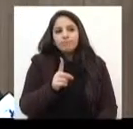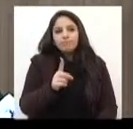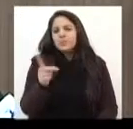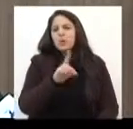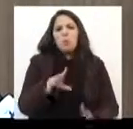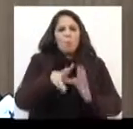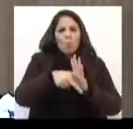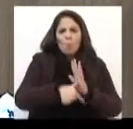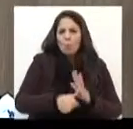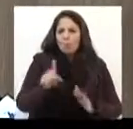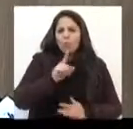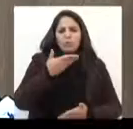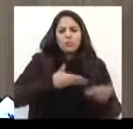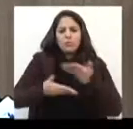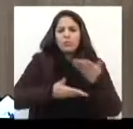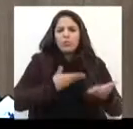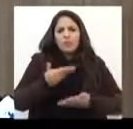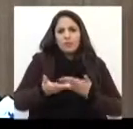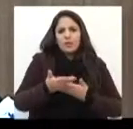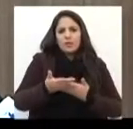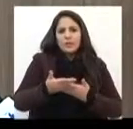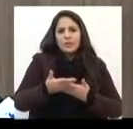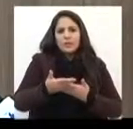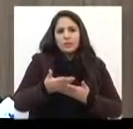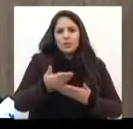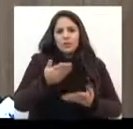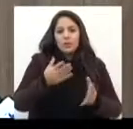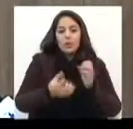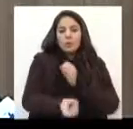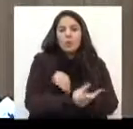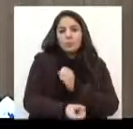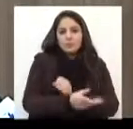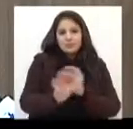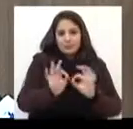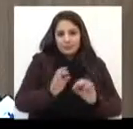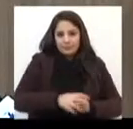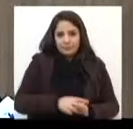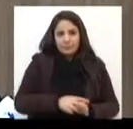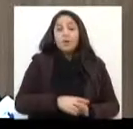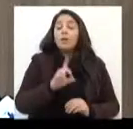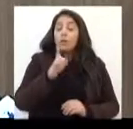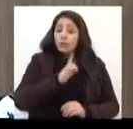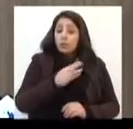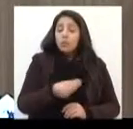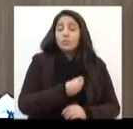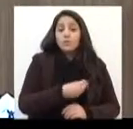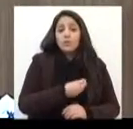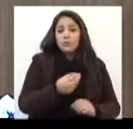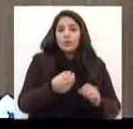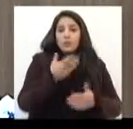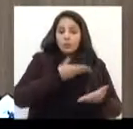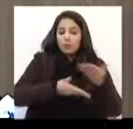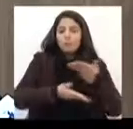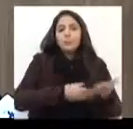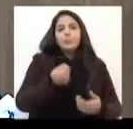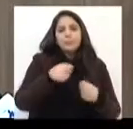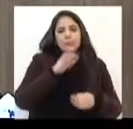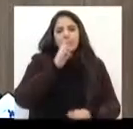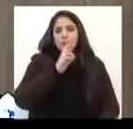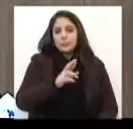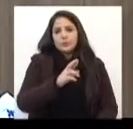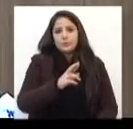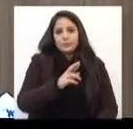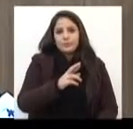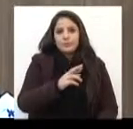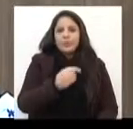não roubaram, não se envolveram em desvio de dinheiro, corrupção e tudo mais. Tão envolvido, tem que responder. Agora, eu